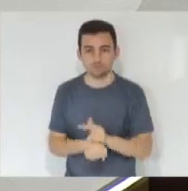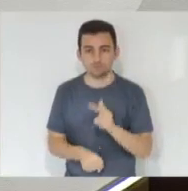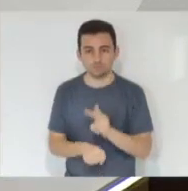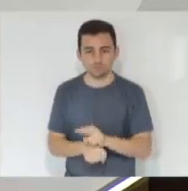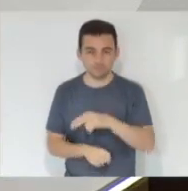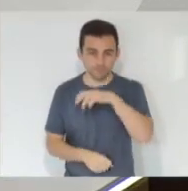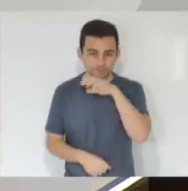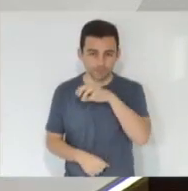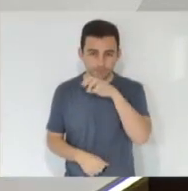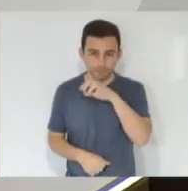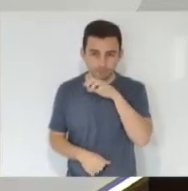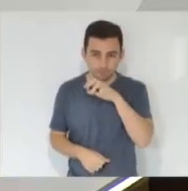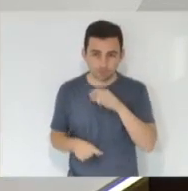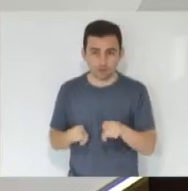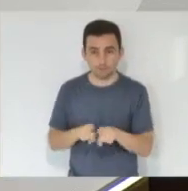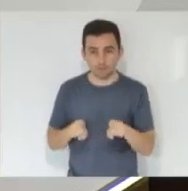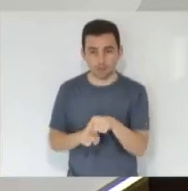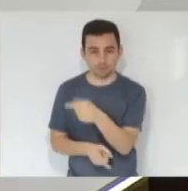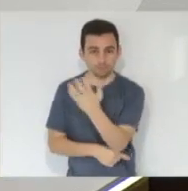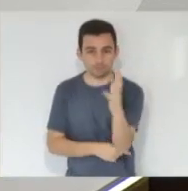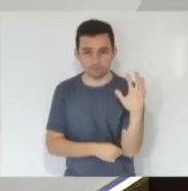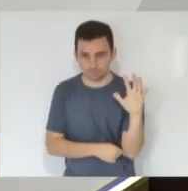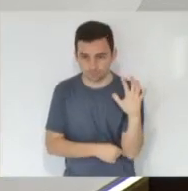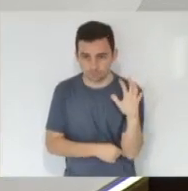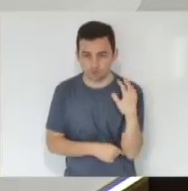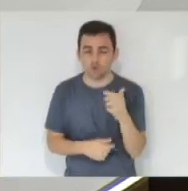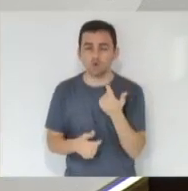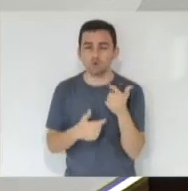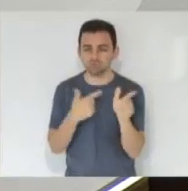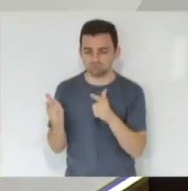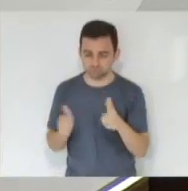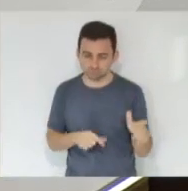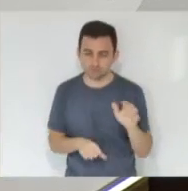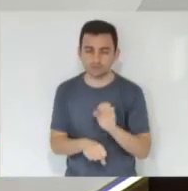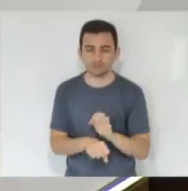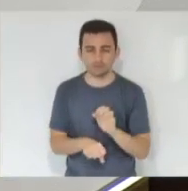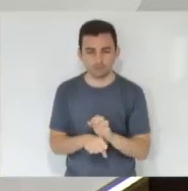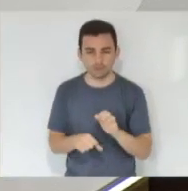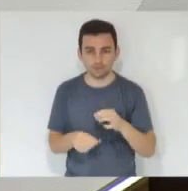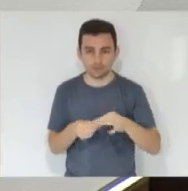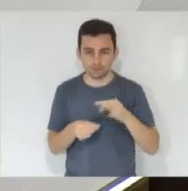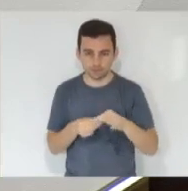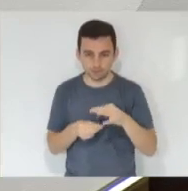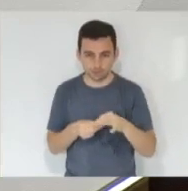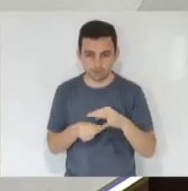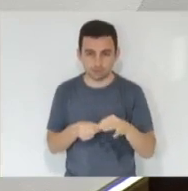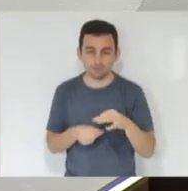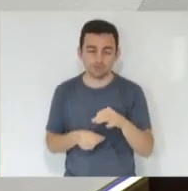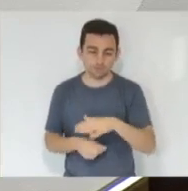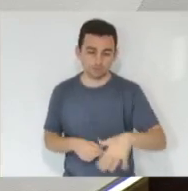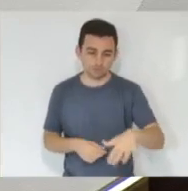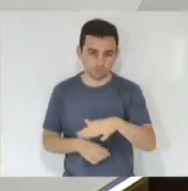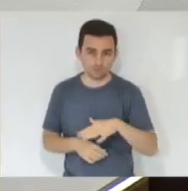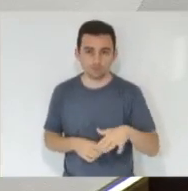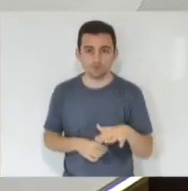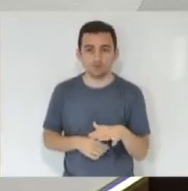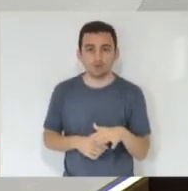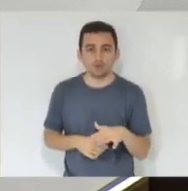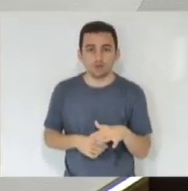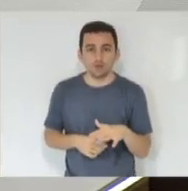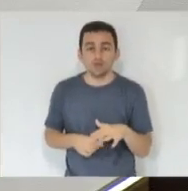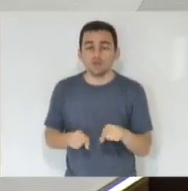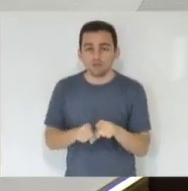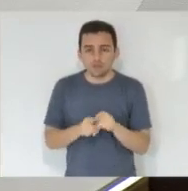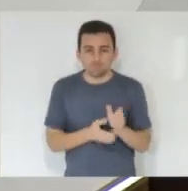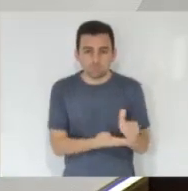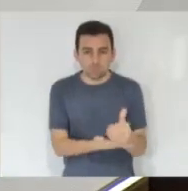animais e também ao meio ambiente, entre outras entidades do terceiro setor. Uma vez que toda a